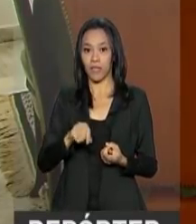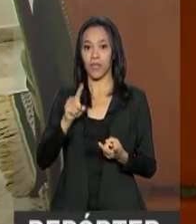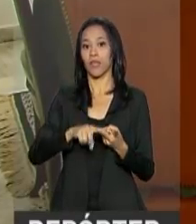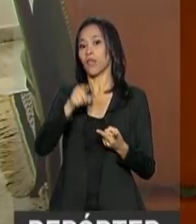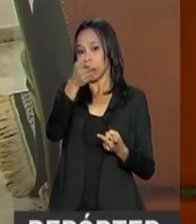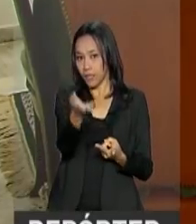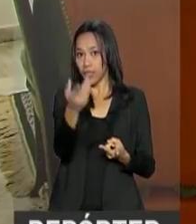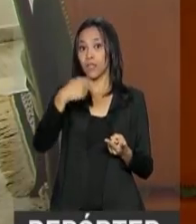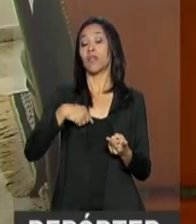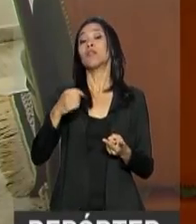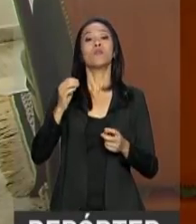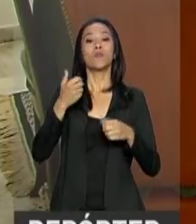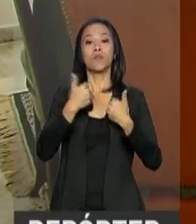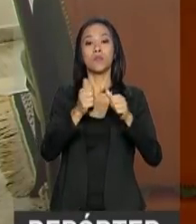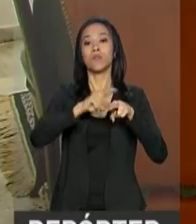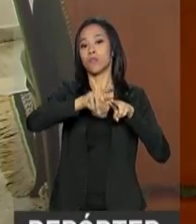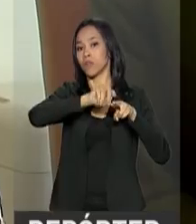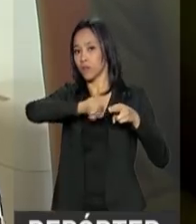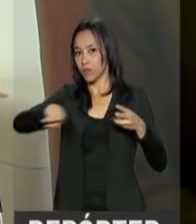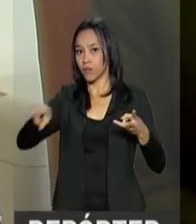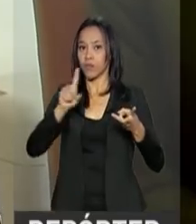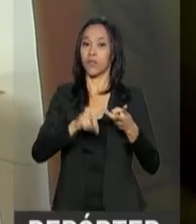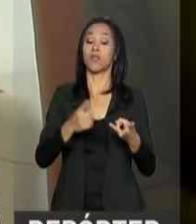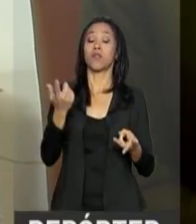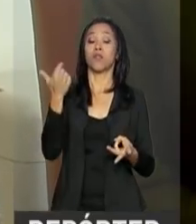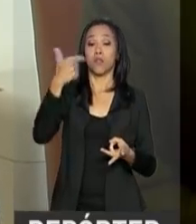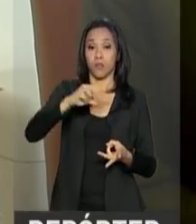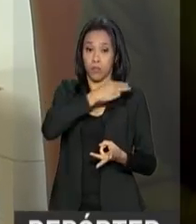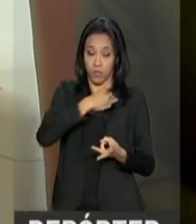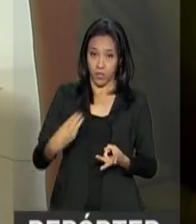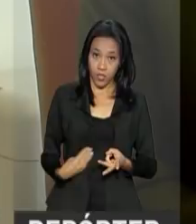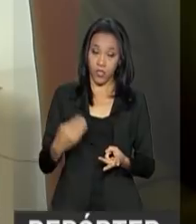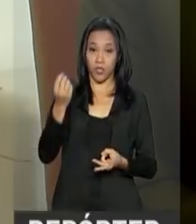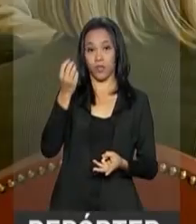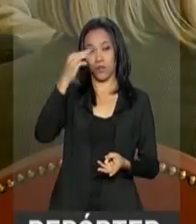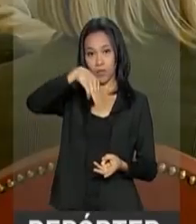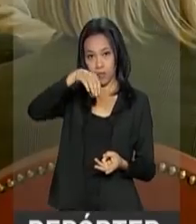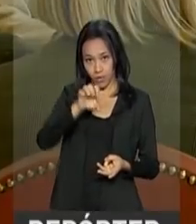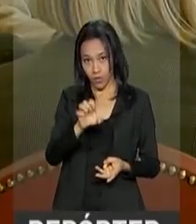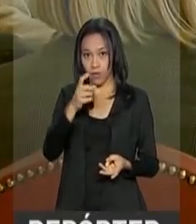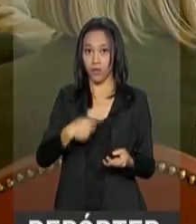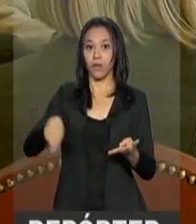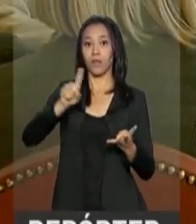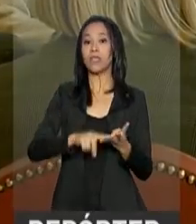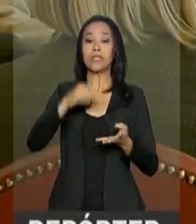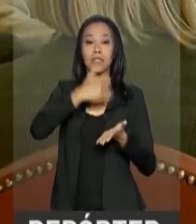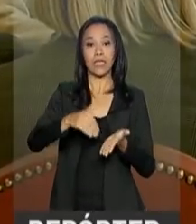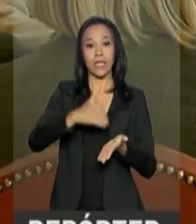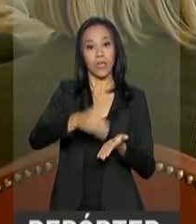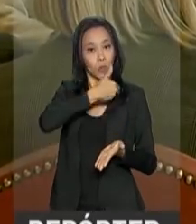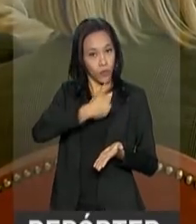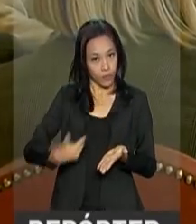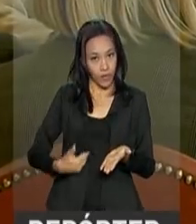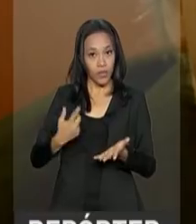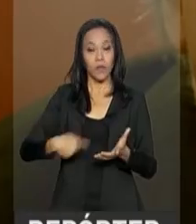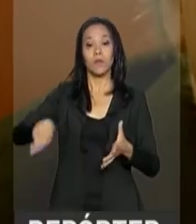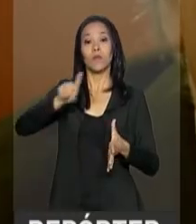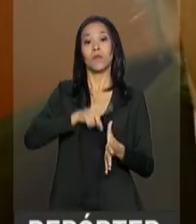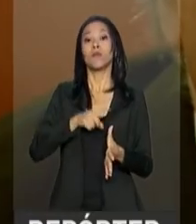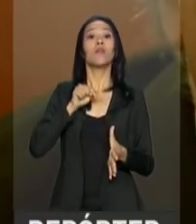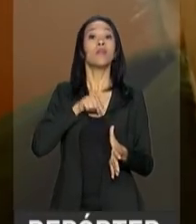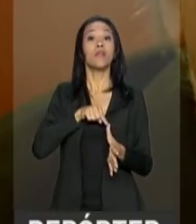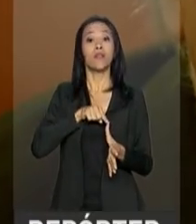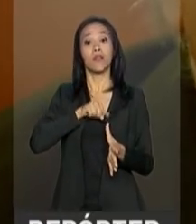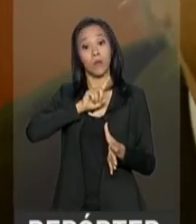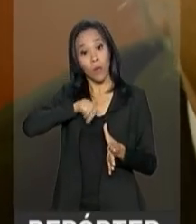Walter Casimiro, de Minas e Energia, Moreira Franco, da Casa Civil, Eliseu Padilha, da Secretaria de Governo, Carlos Marum e do Planejamento, Esteves